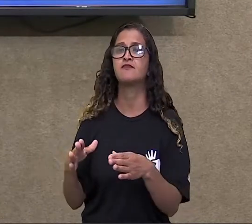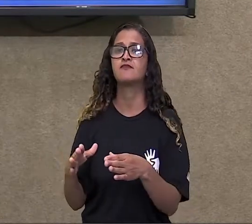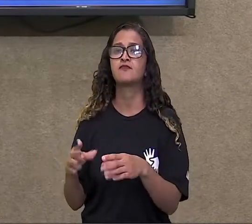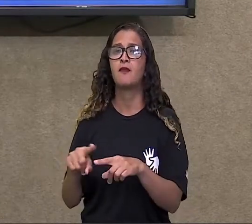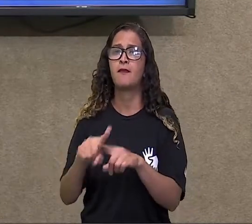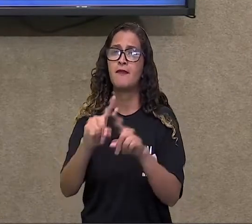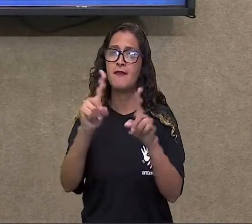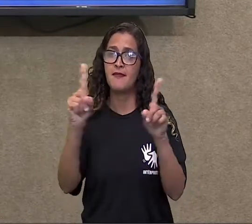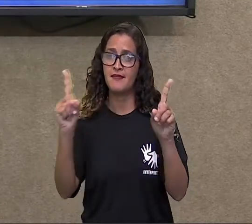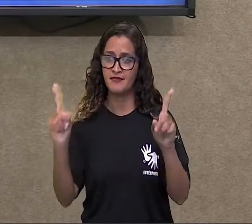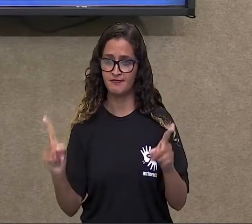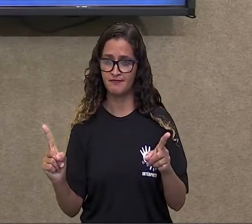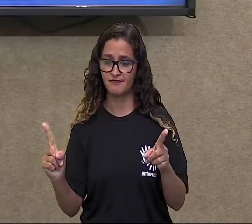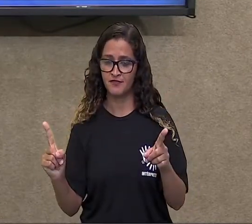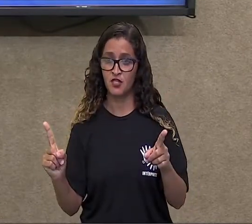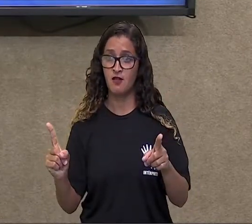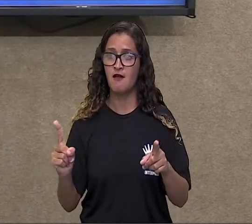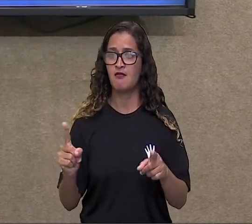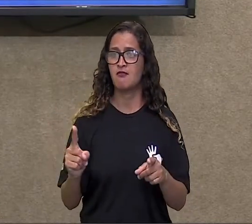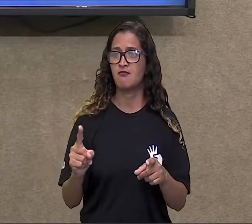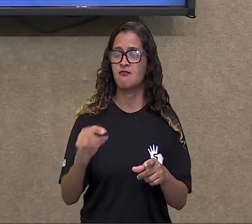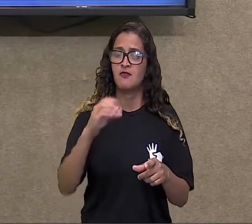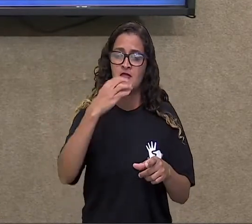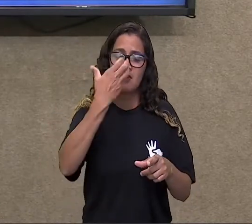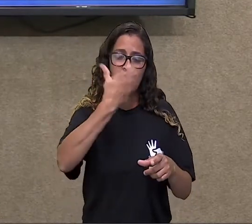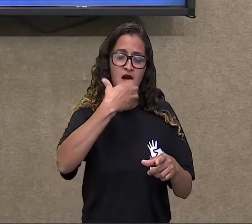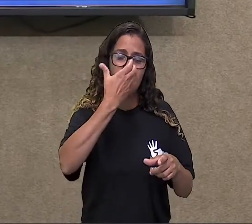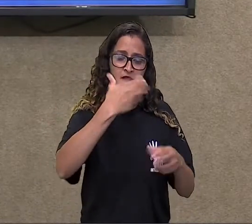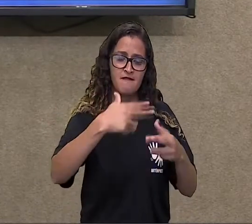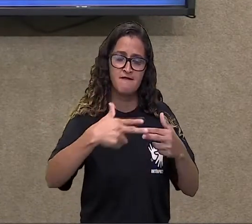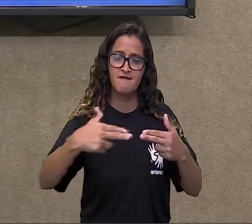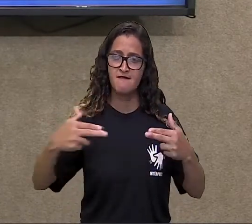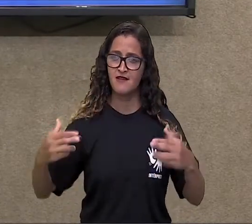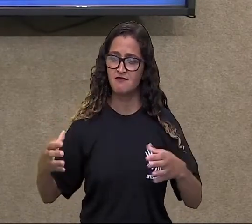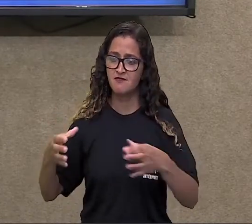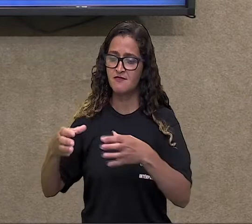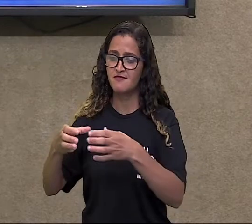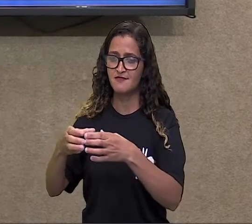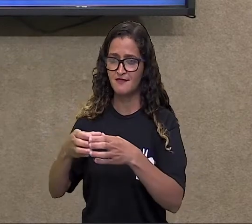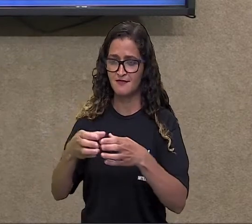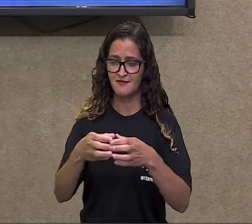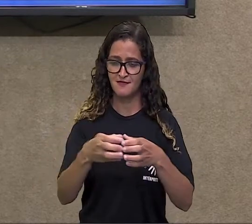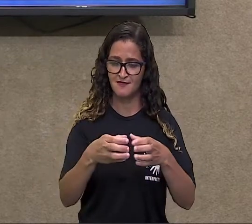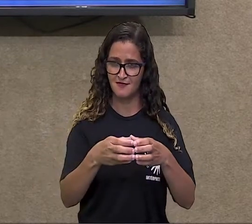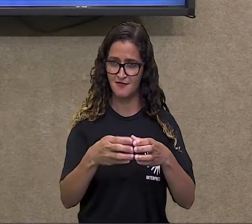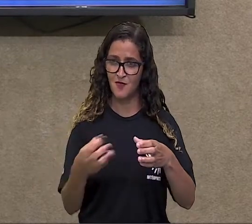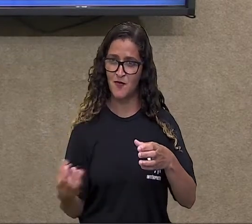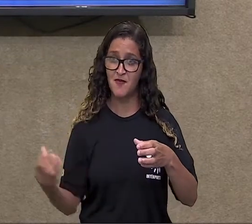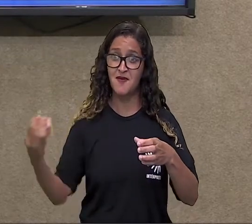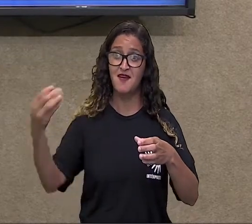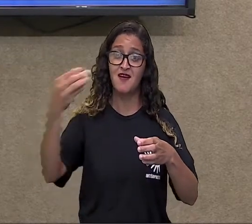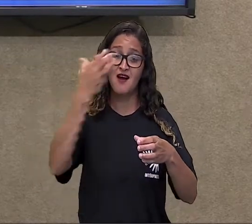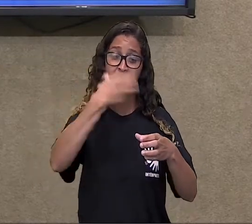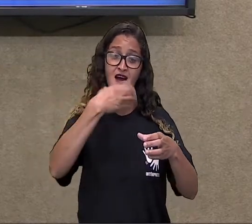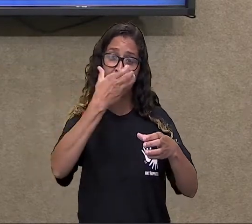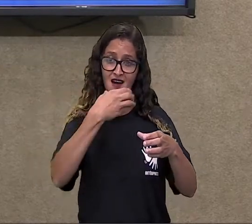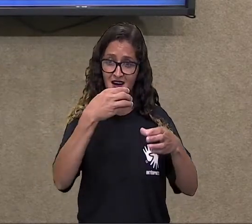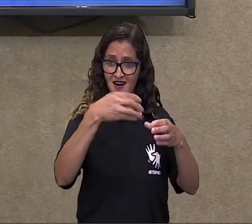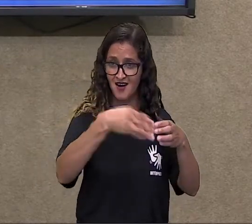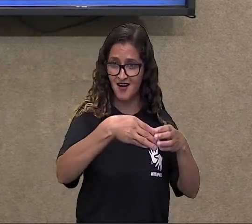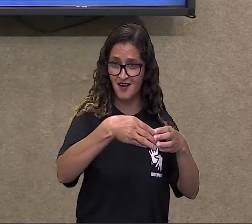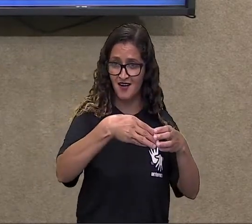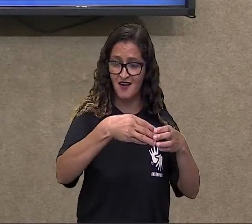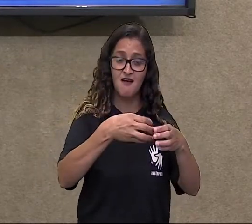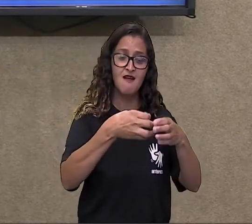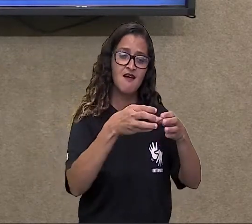Mas se eu coloco várias frutas juntas e eu coloco ali uma maçã, essa maçã